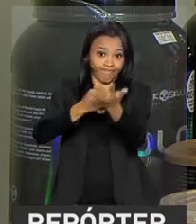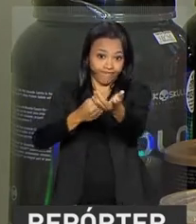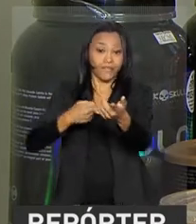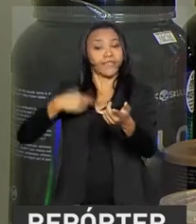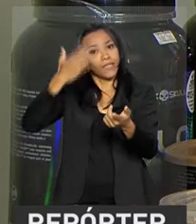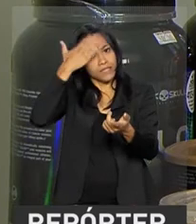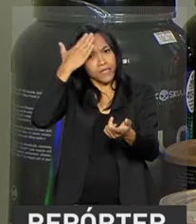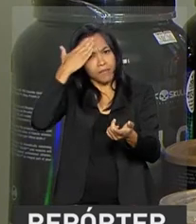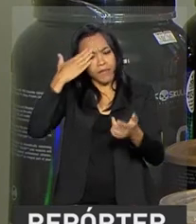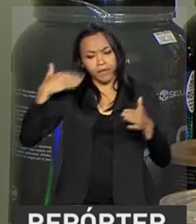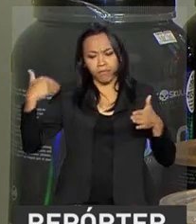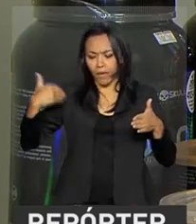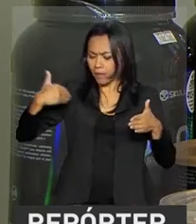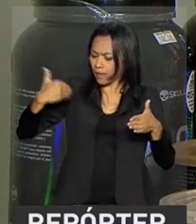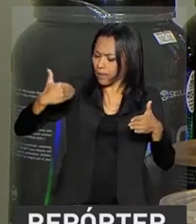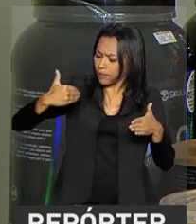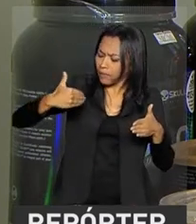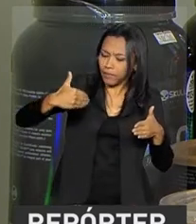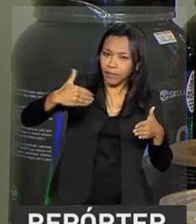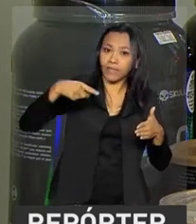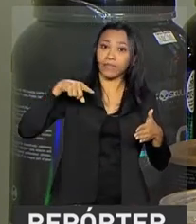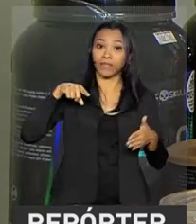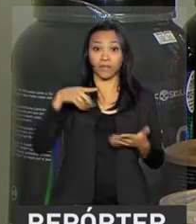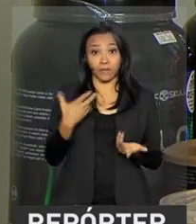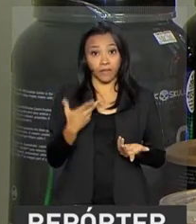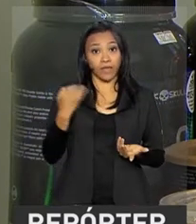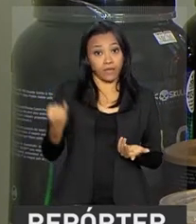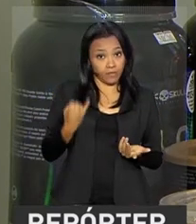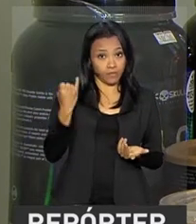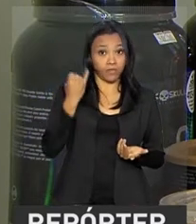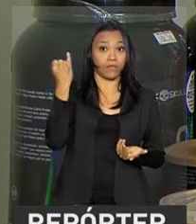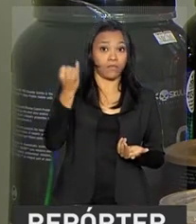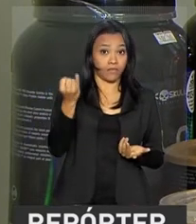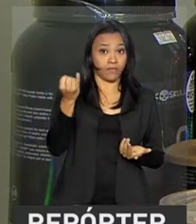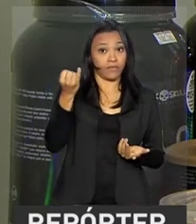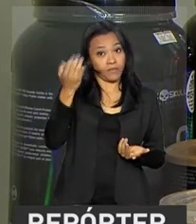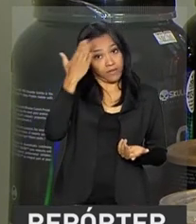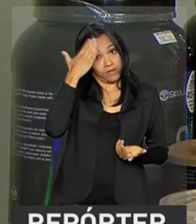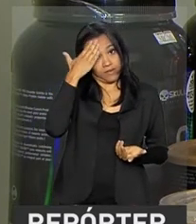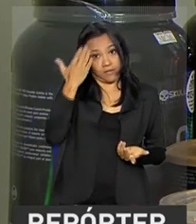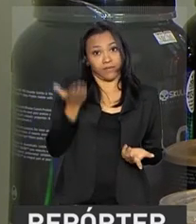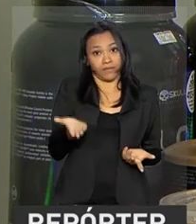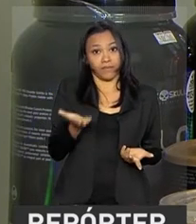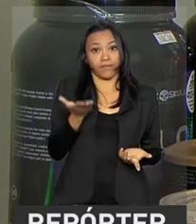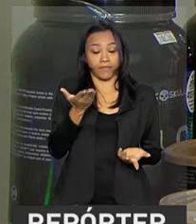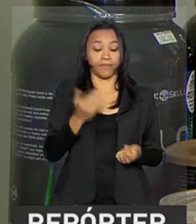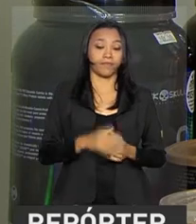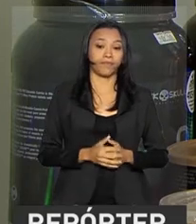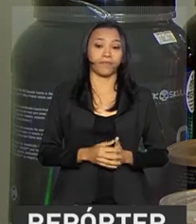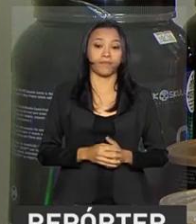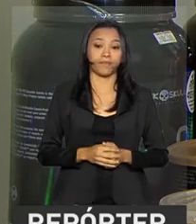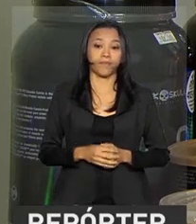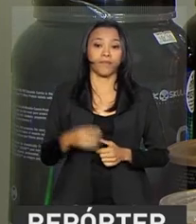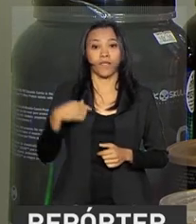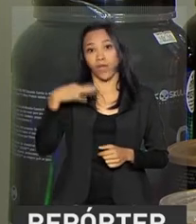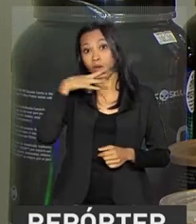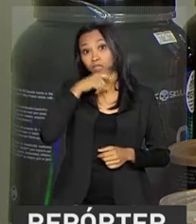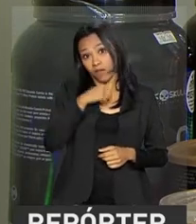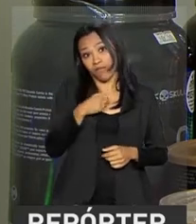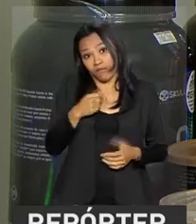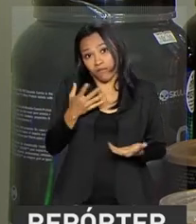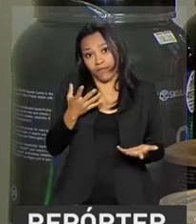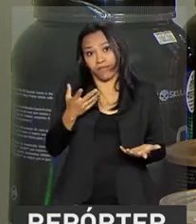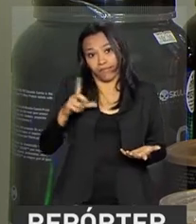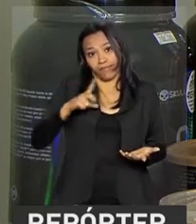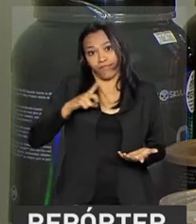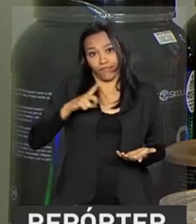etapa metas né então acho que isso vai ser realmente é essencial e eu achava que era então assim